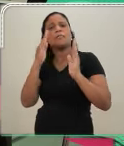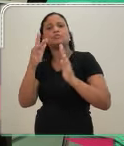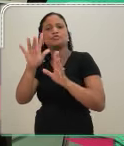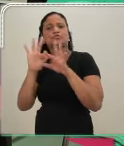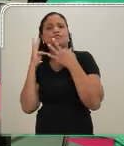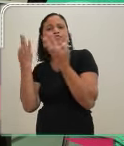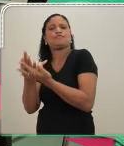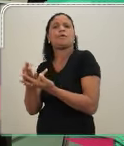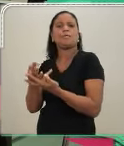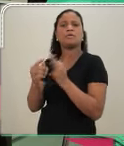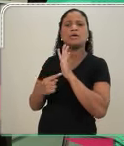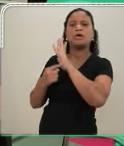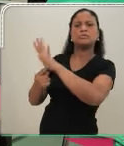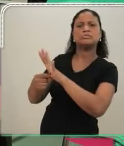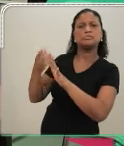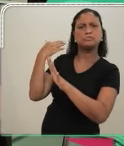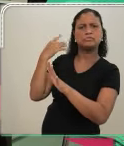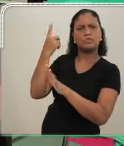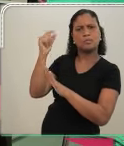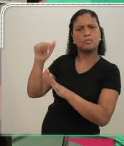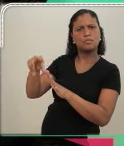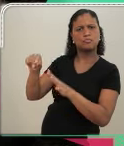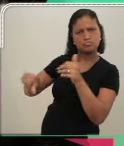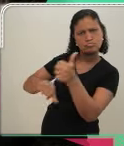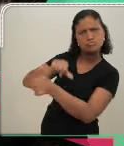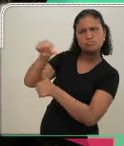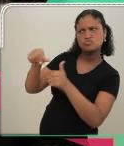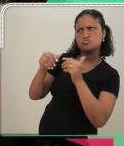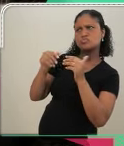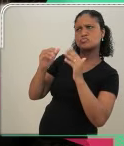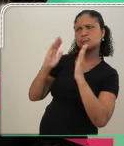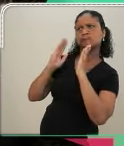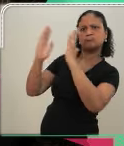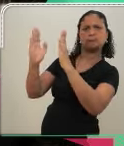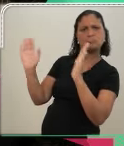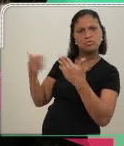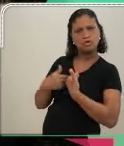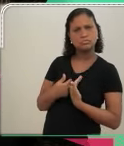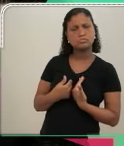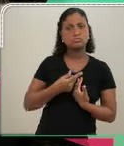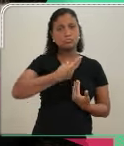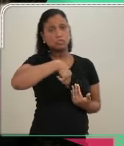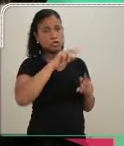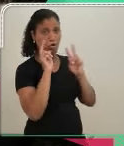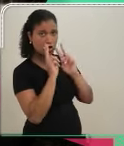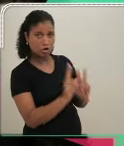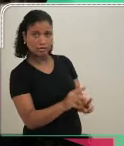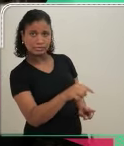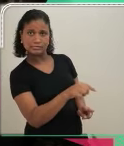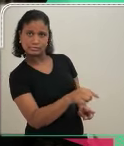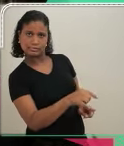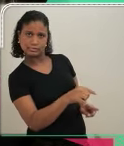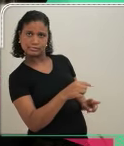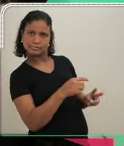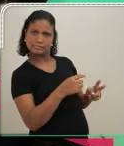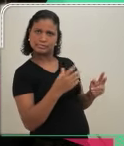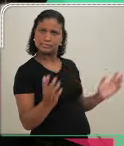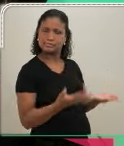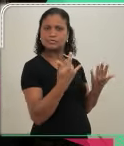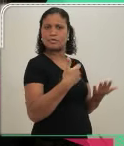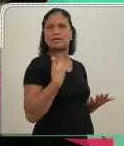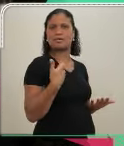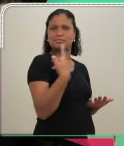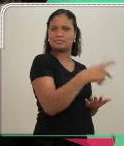quase 1 ano, o que mudou no panorama do autismo? Nós observamos, Juliana, com muita satisfação que a idade do diagnóstico ela